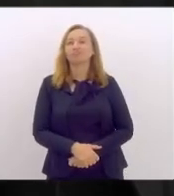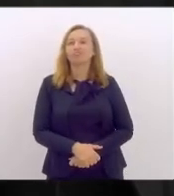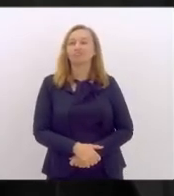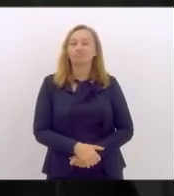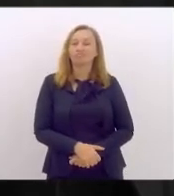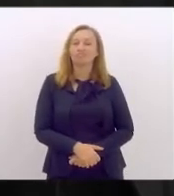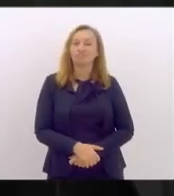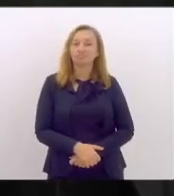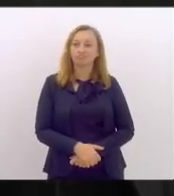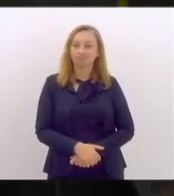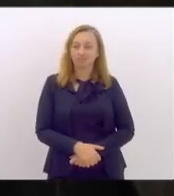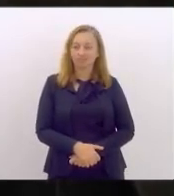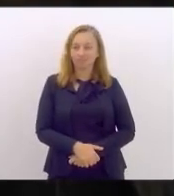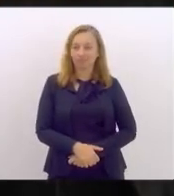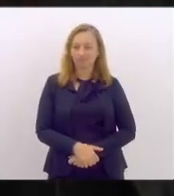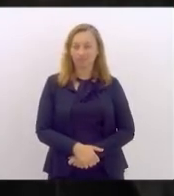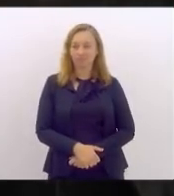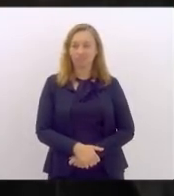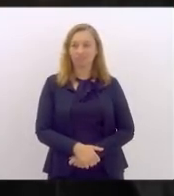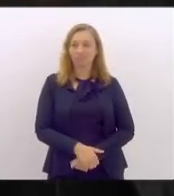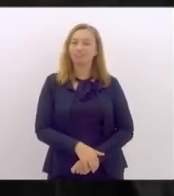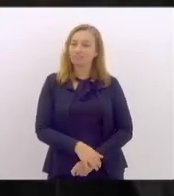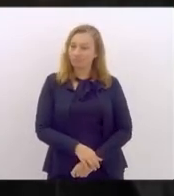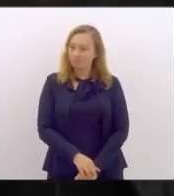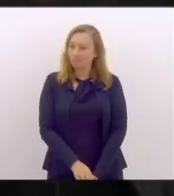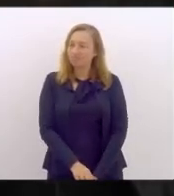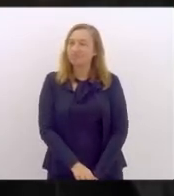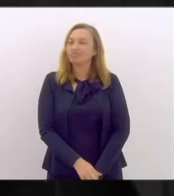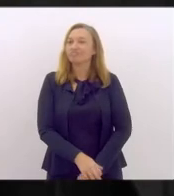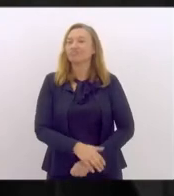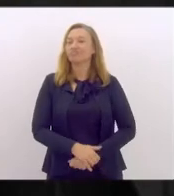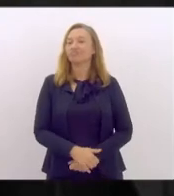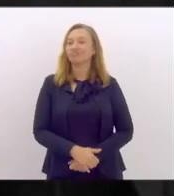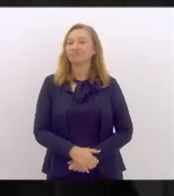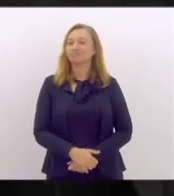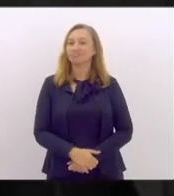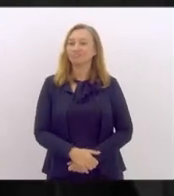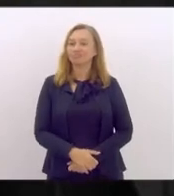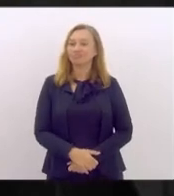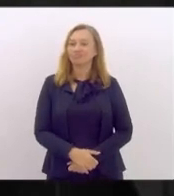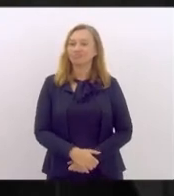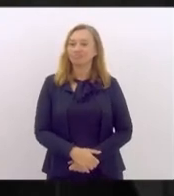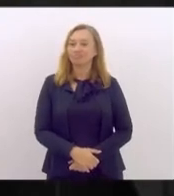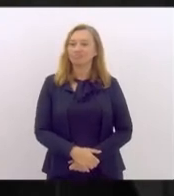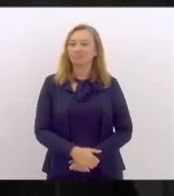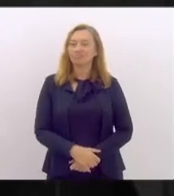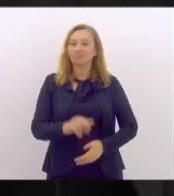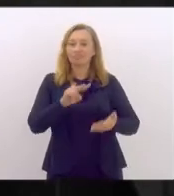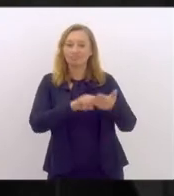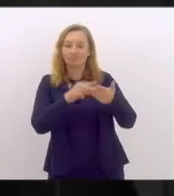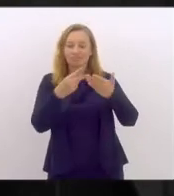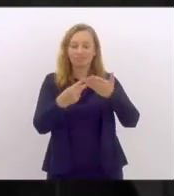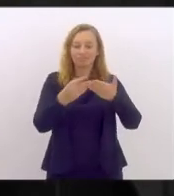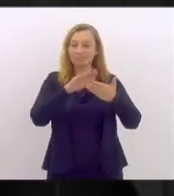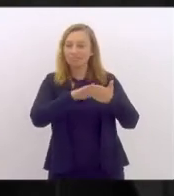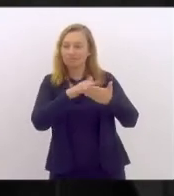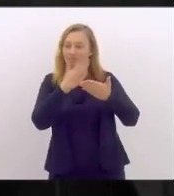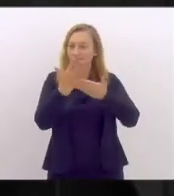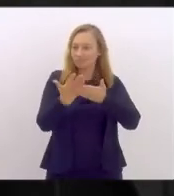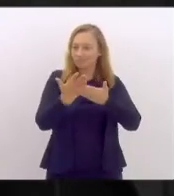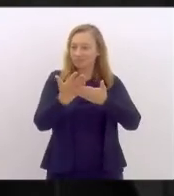que nos assistem na TV alerj e a senhora intérprete